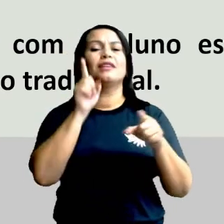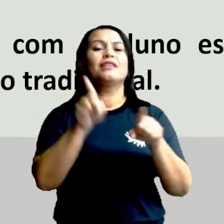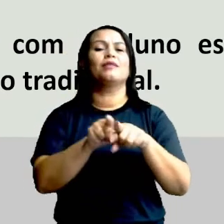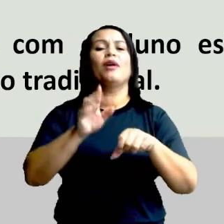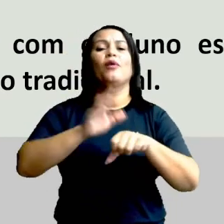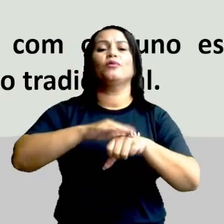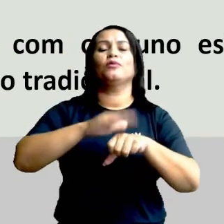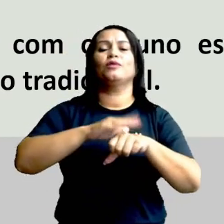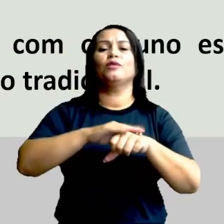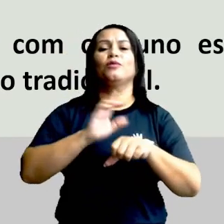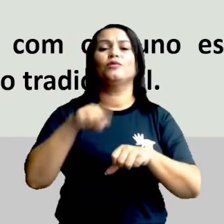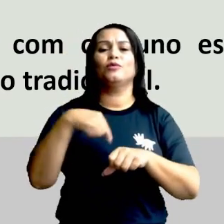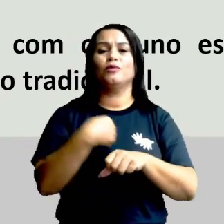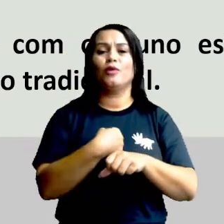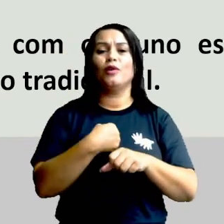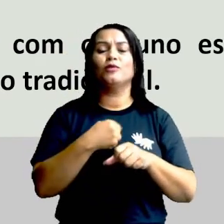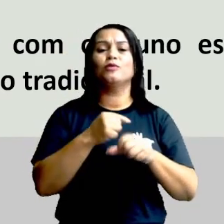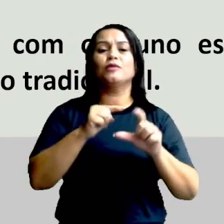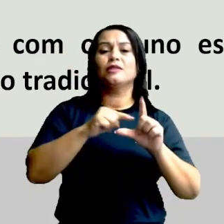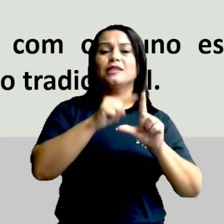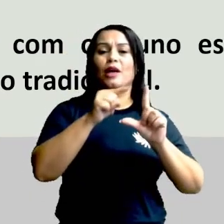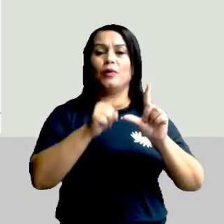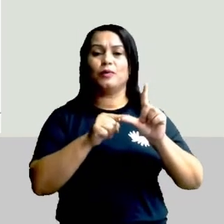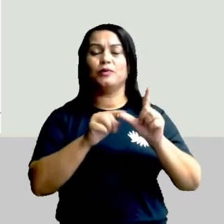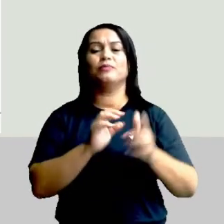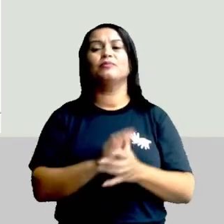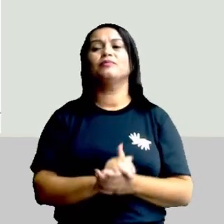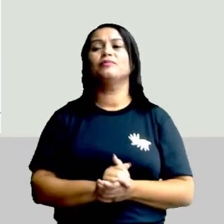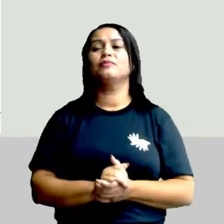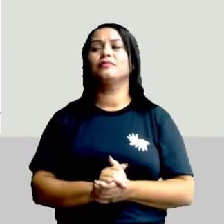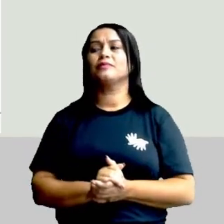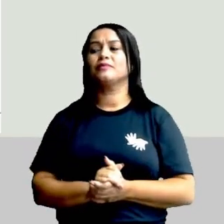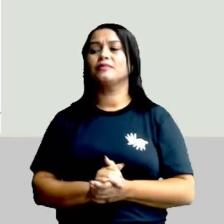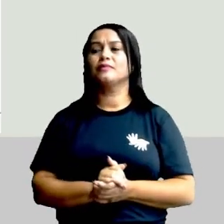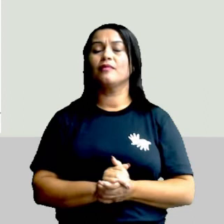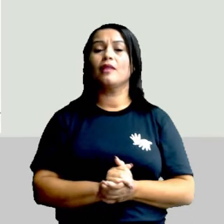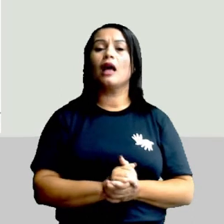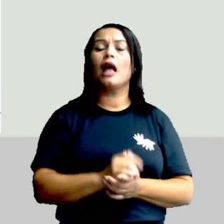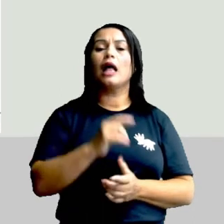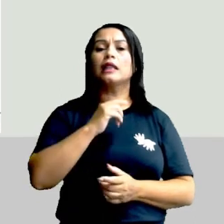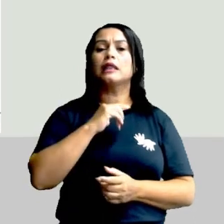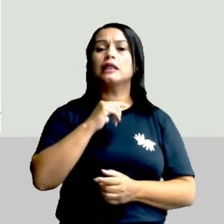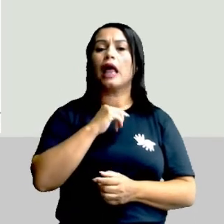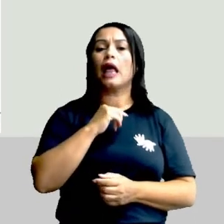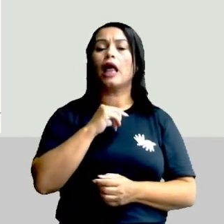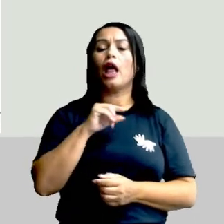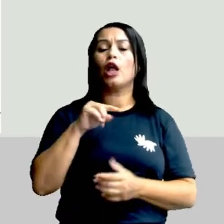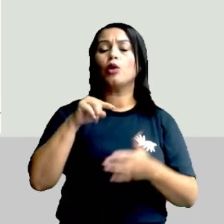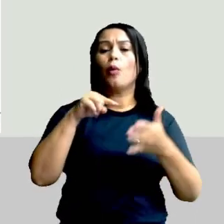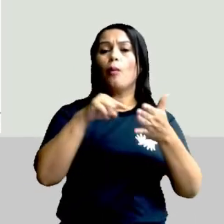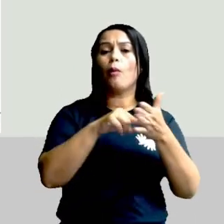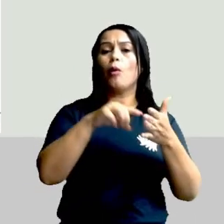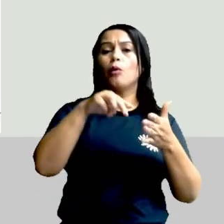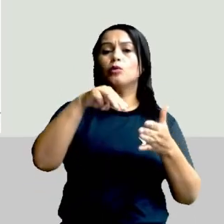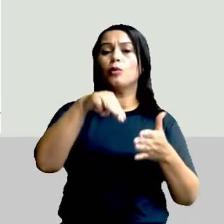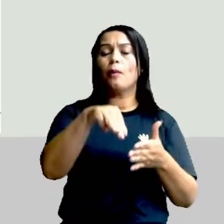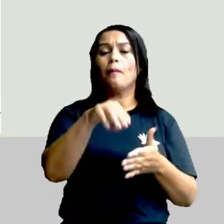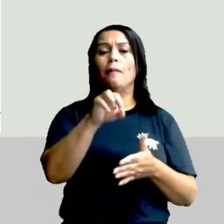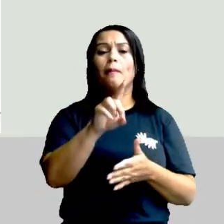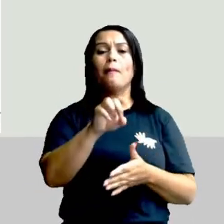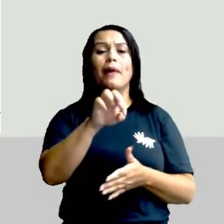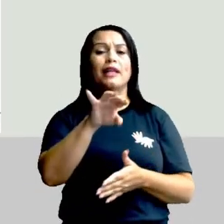construções dos nossos ângulos tá certa é o ponto médio do segmento AB